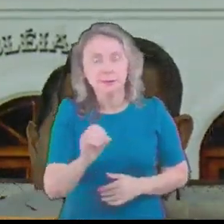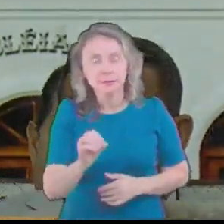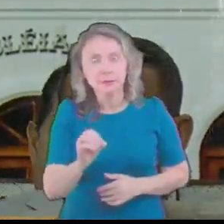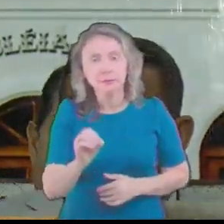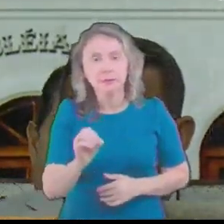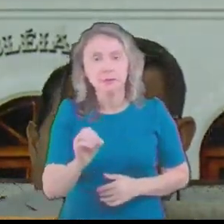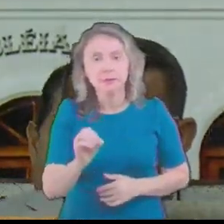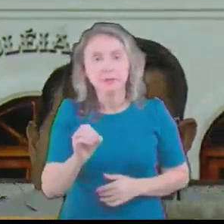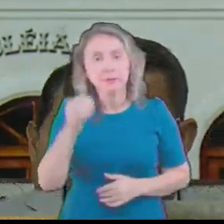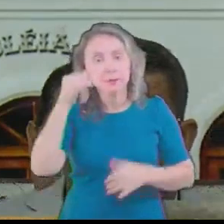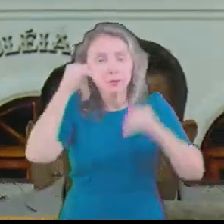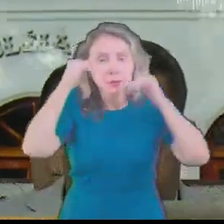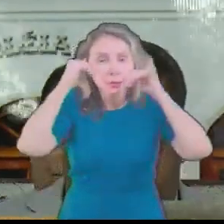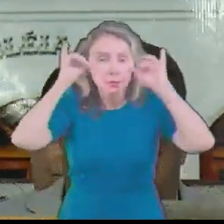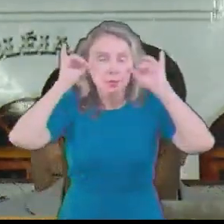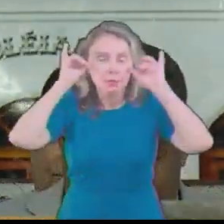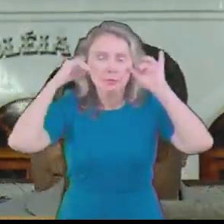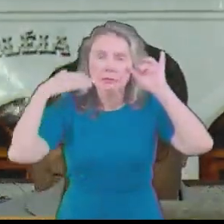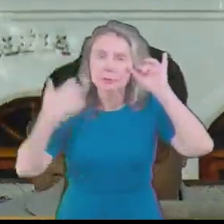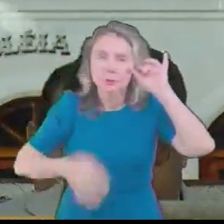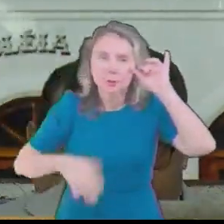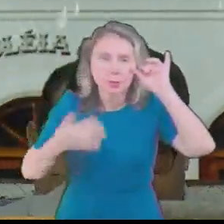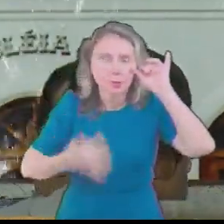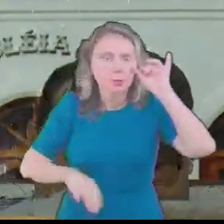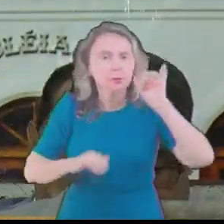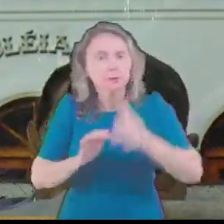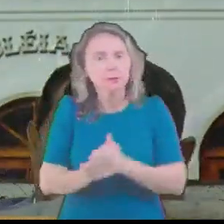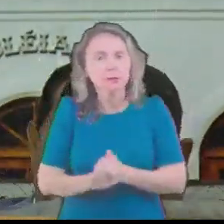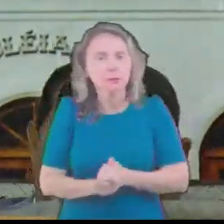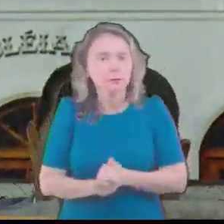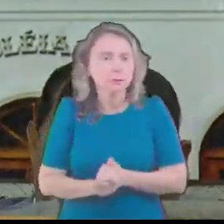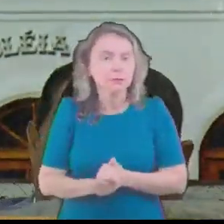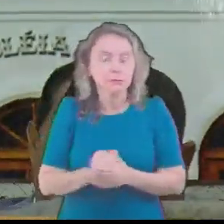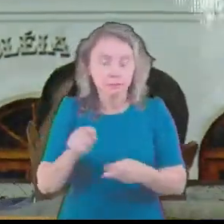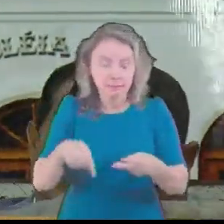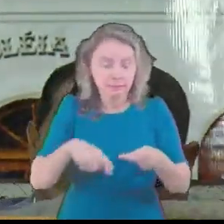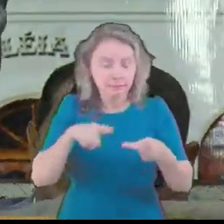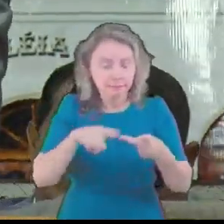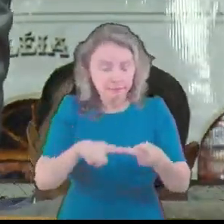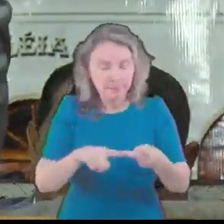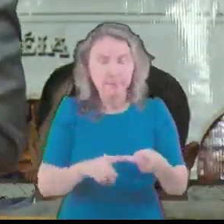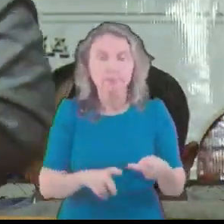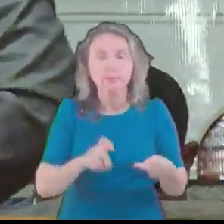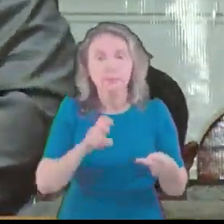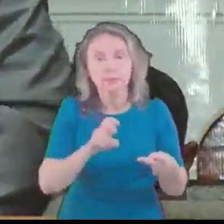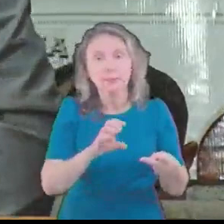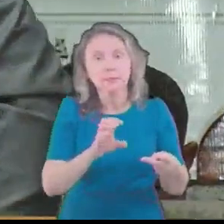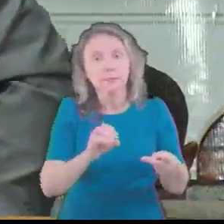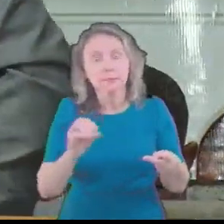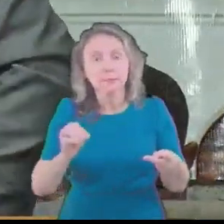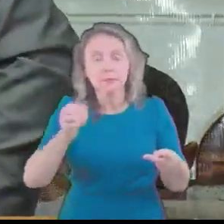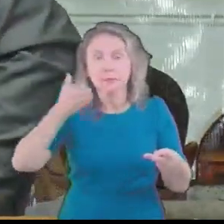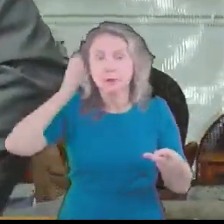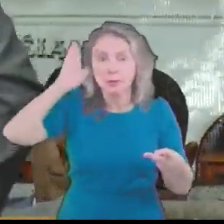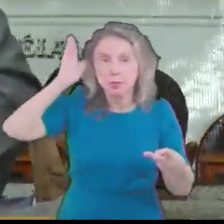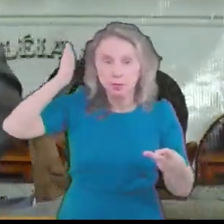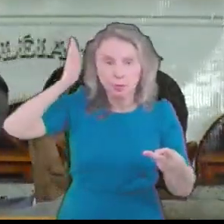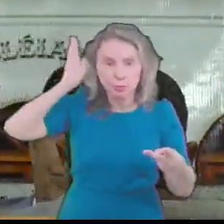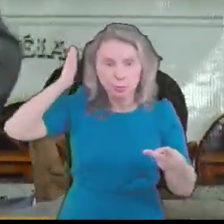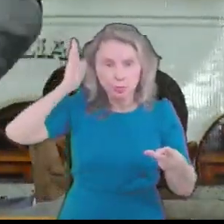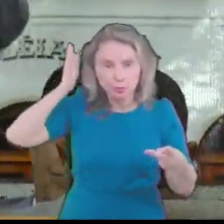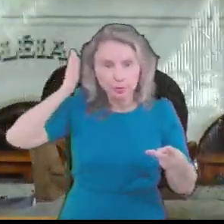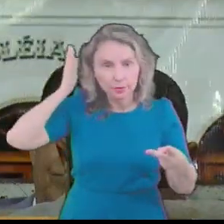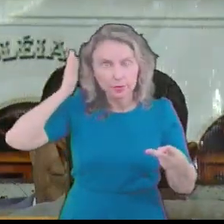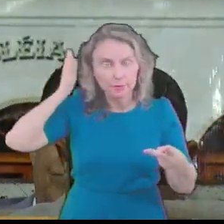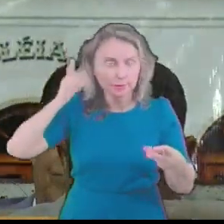bois. É muita coisa. O que é que Jó perde mais? Jó perde 500 jumentos de carga.